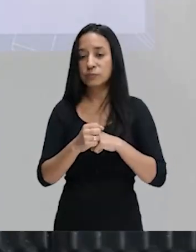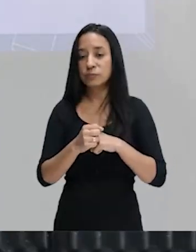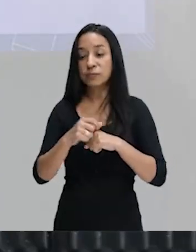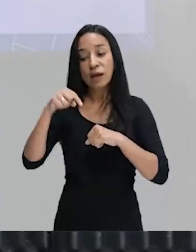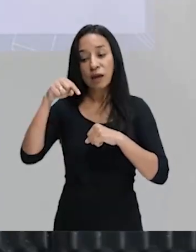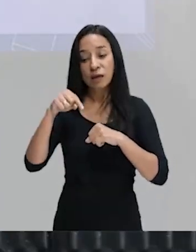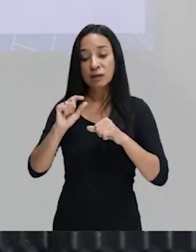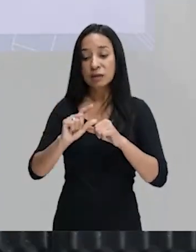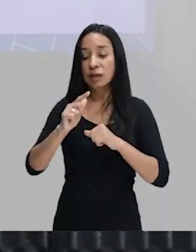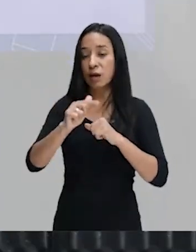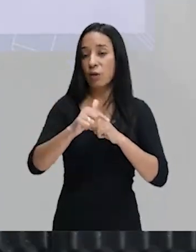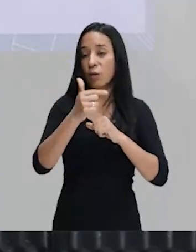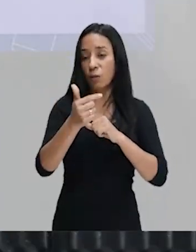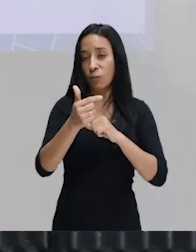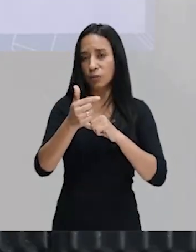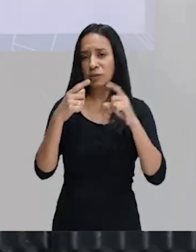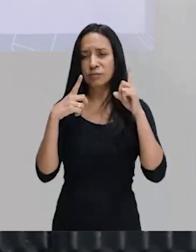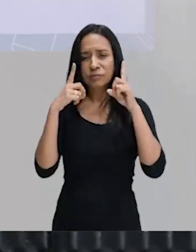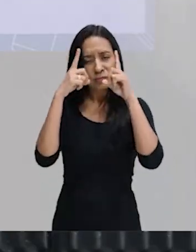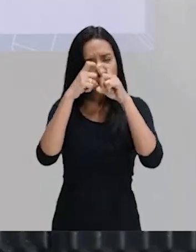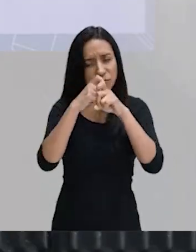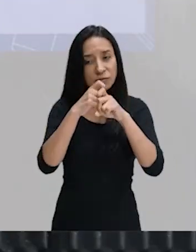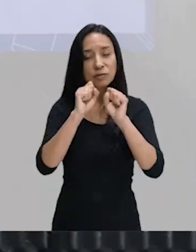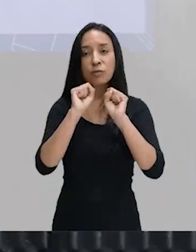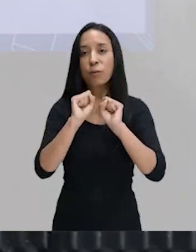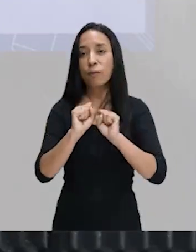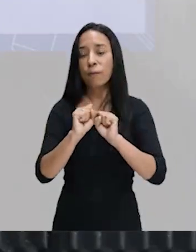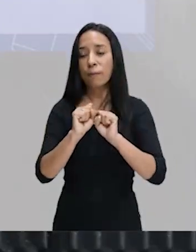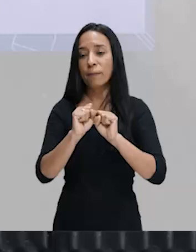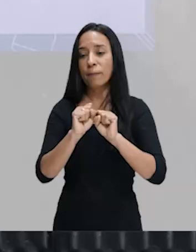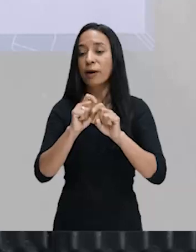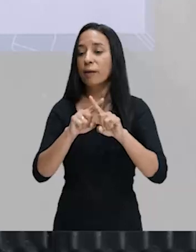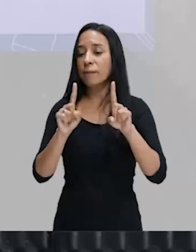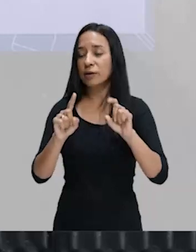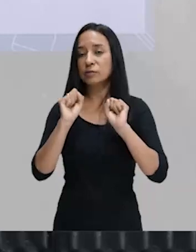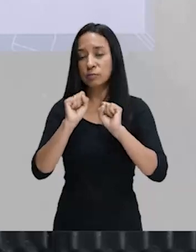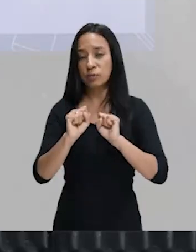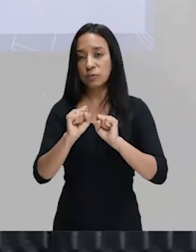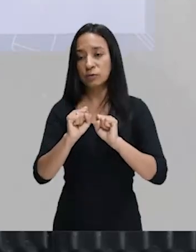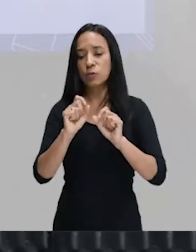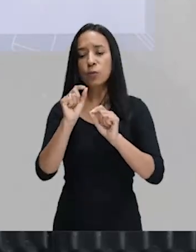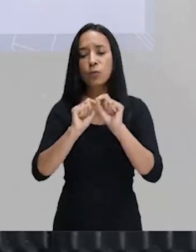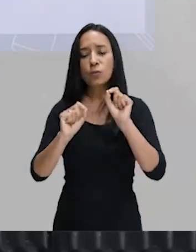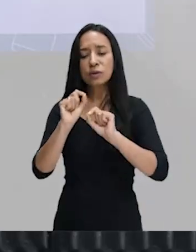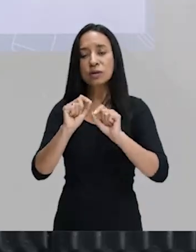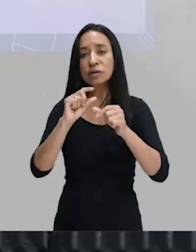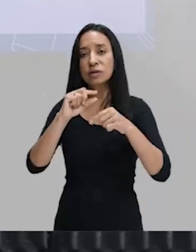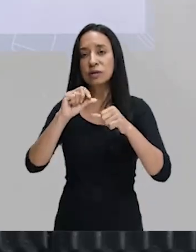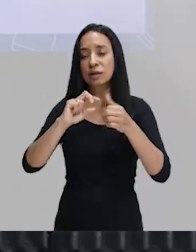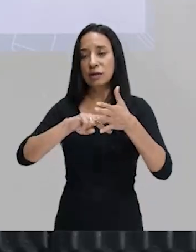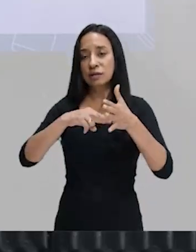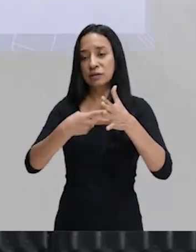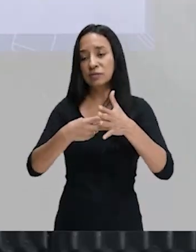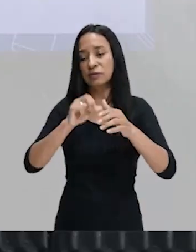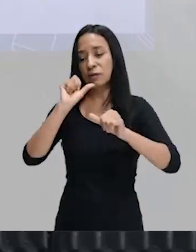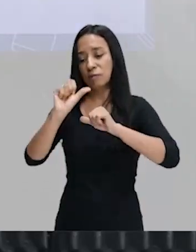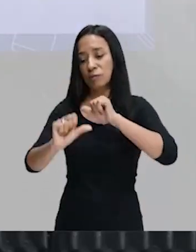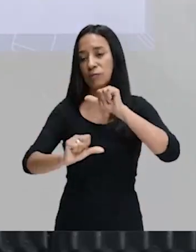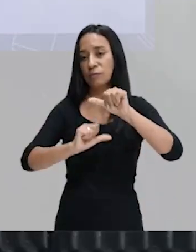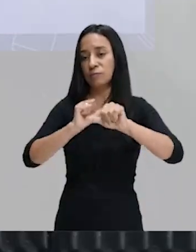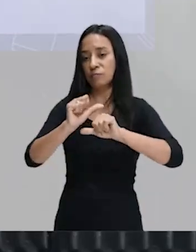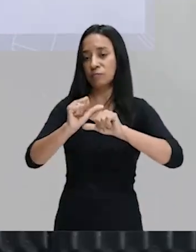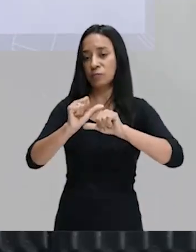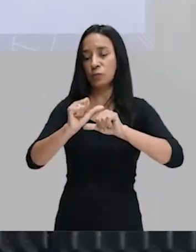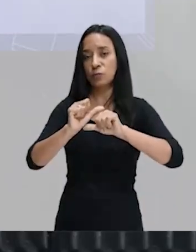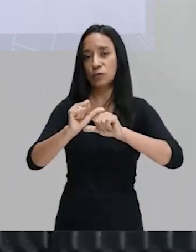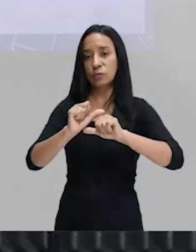muito difícil, mas é possível que haja mobilidade. Professor, o que é mobilidade? Mobilidade vem da onde? De